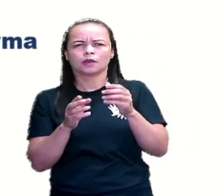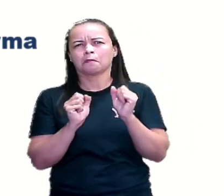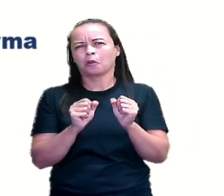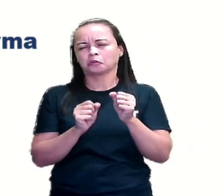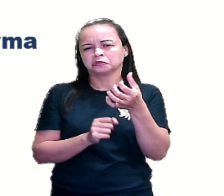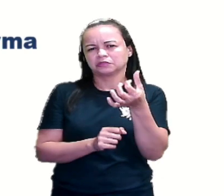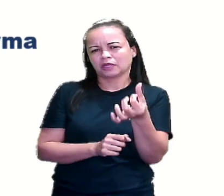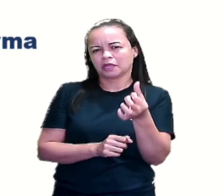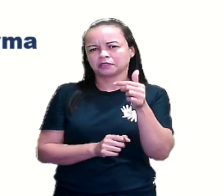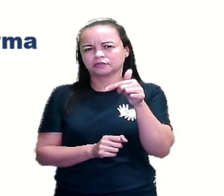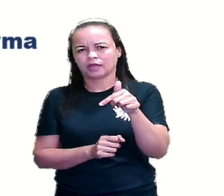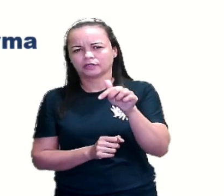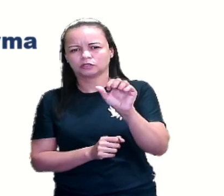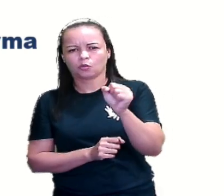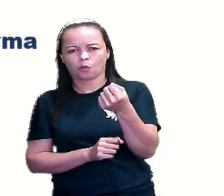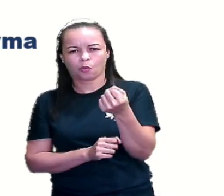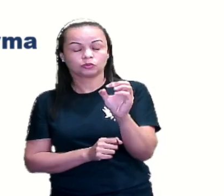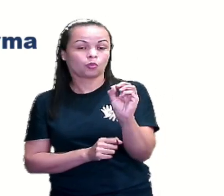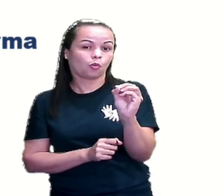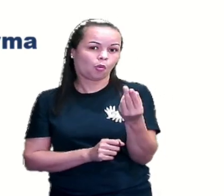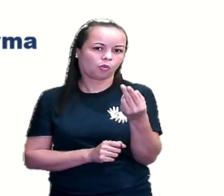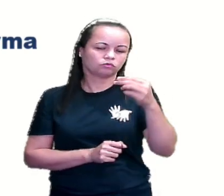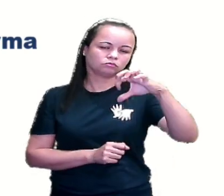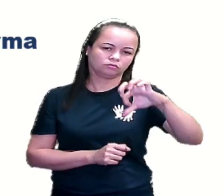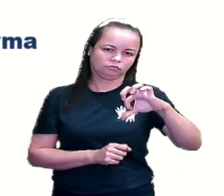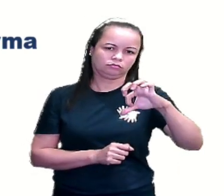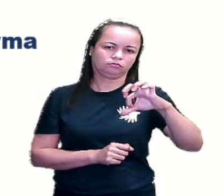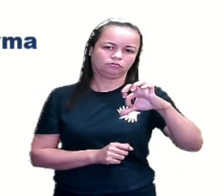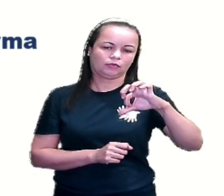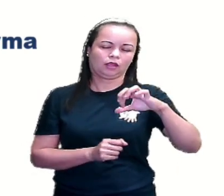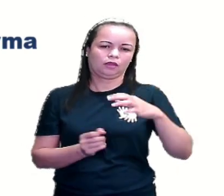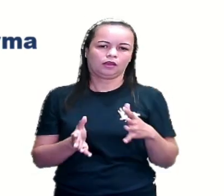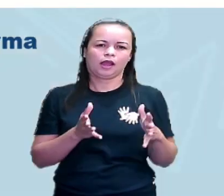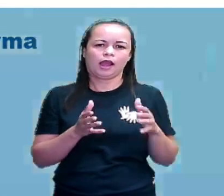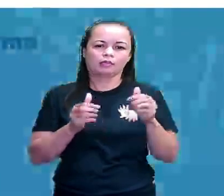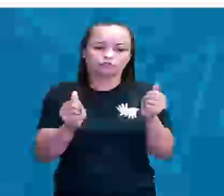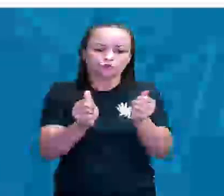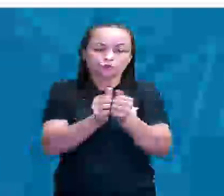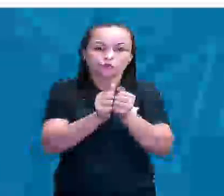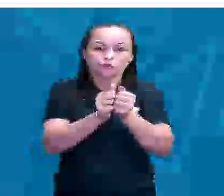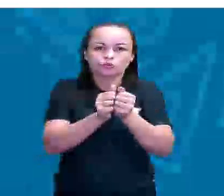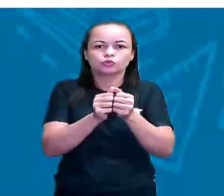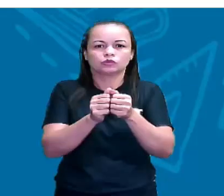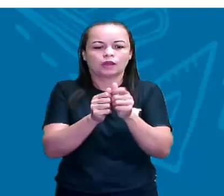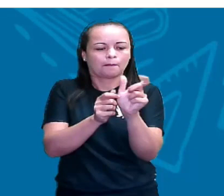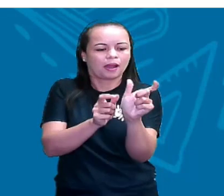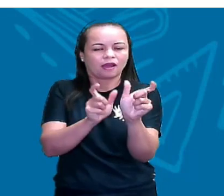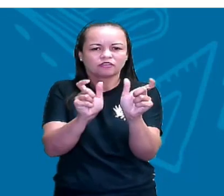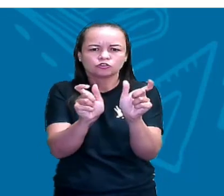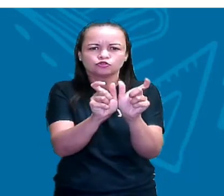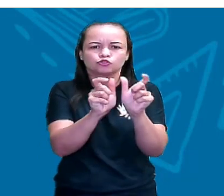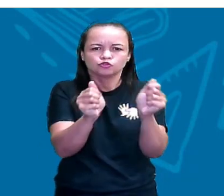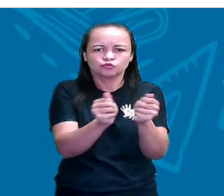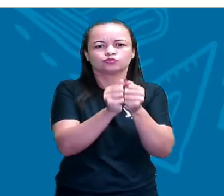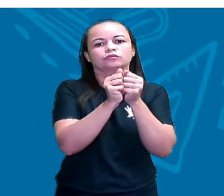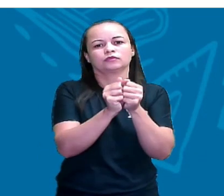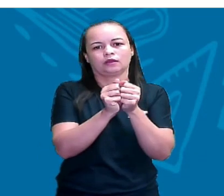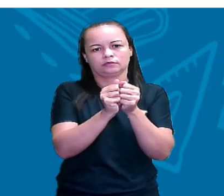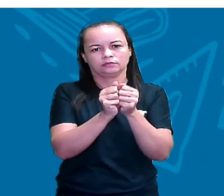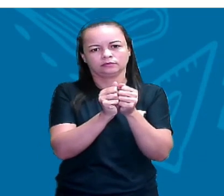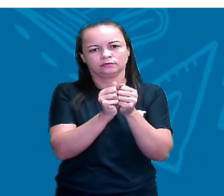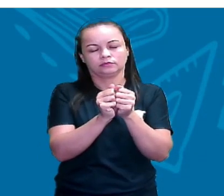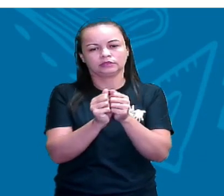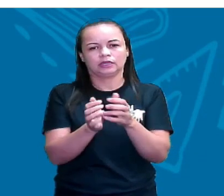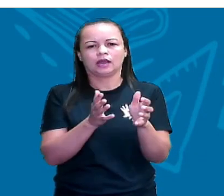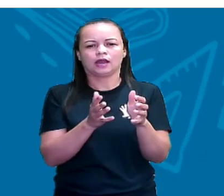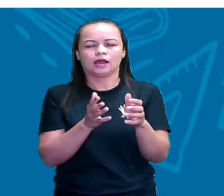6, 7, 8 ou 9. E aí a gente junta tudo numa palavra só, tá certo? Então a